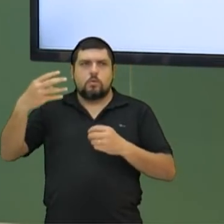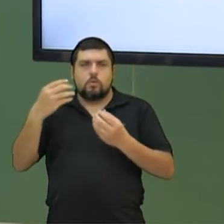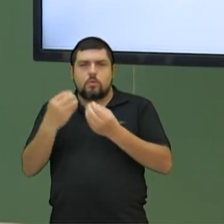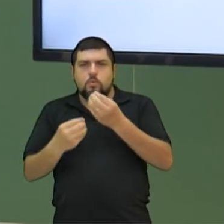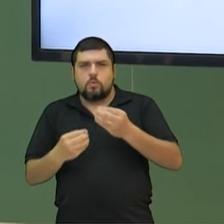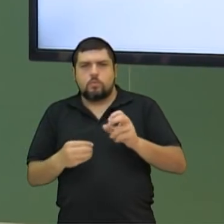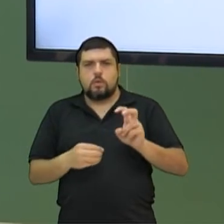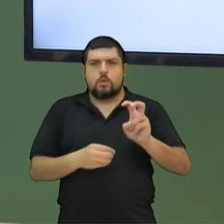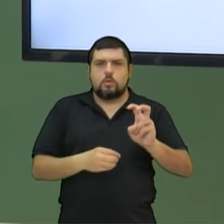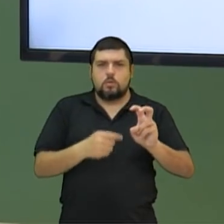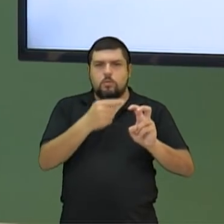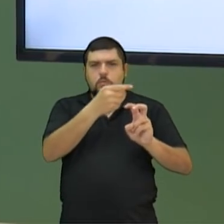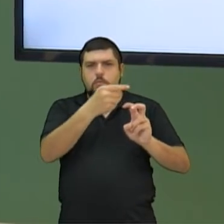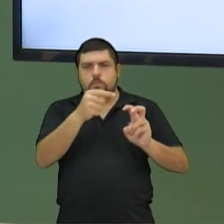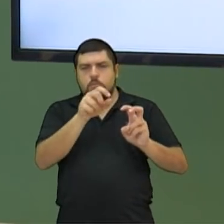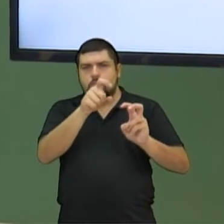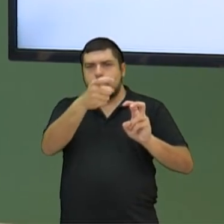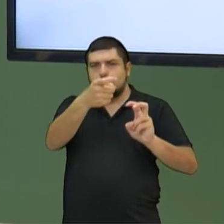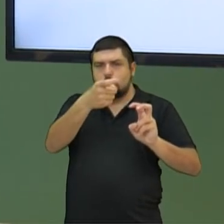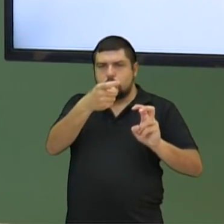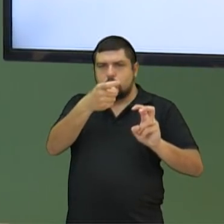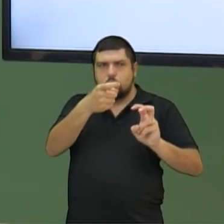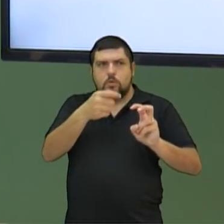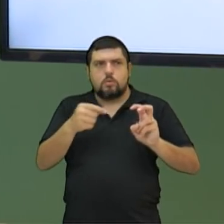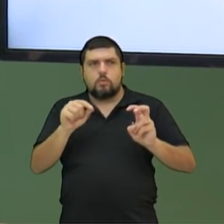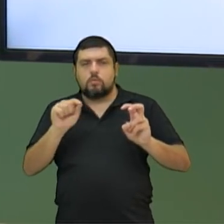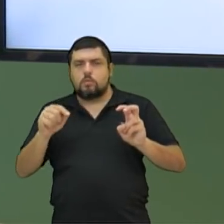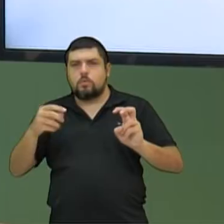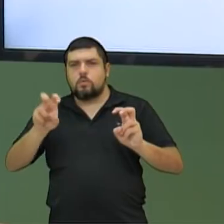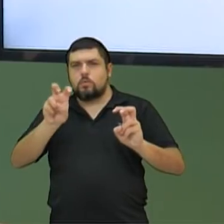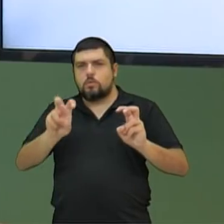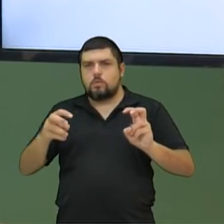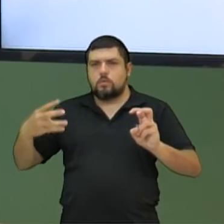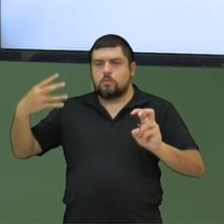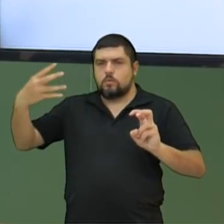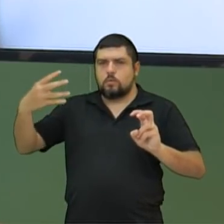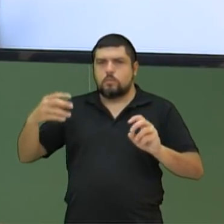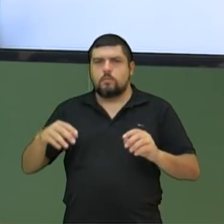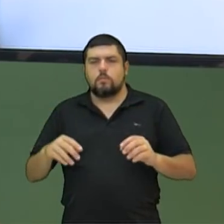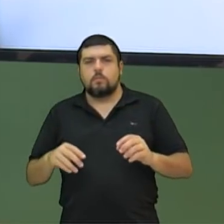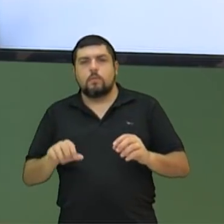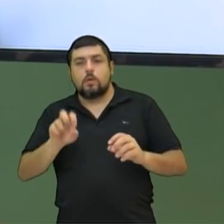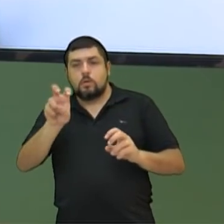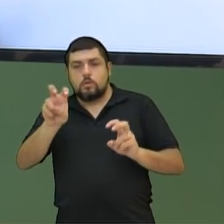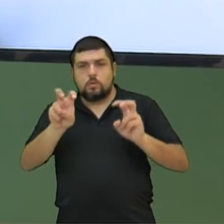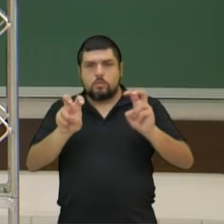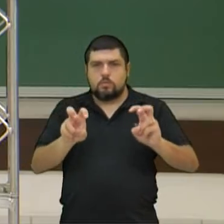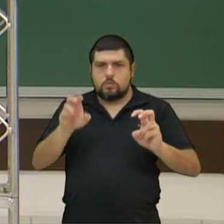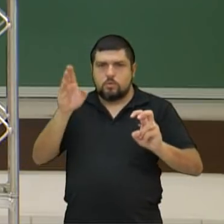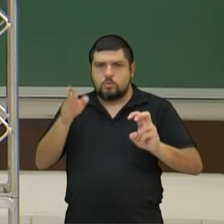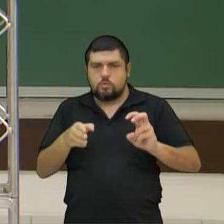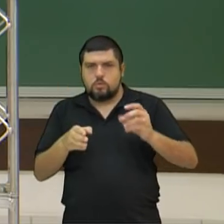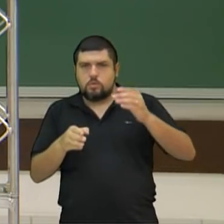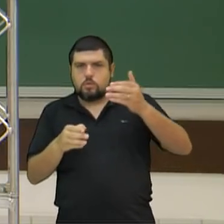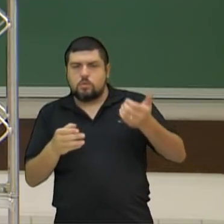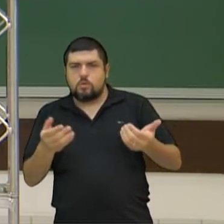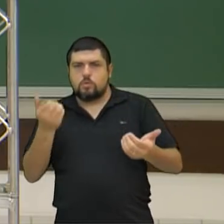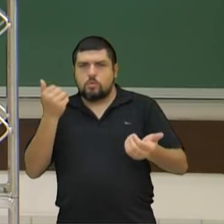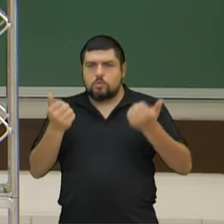isso, cortamos aqui as bases e eu fico com menos x igual a 4, logo x é igual